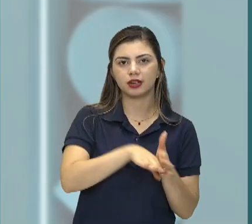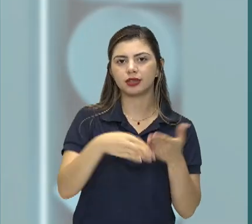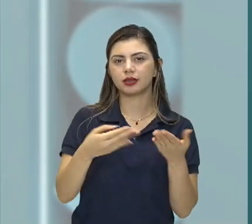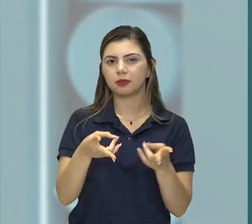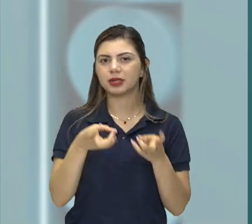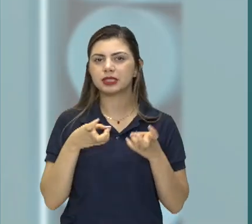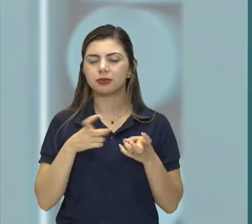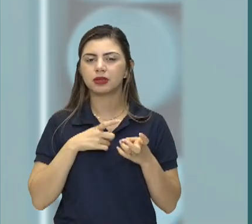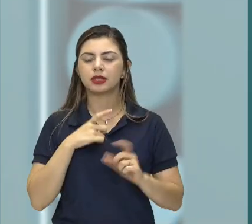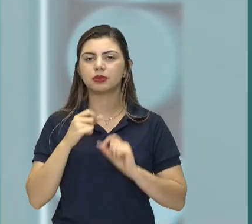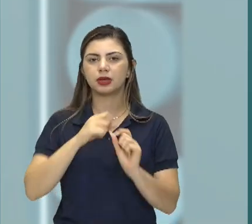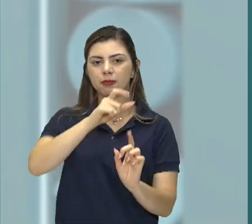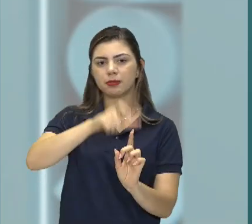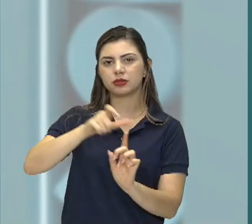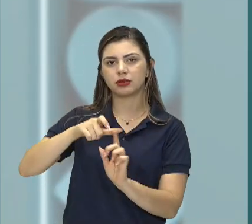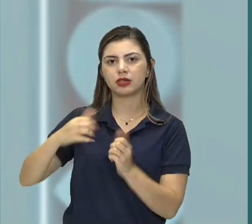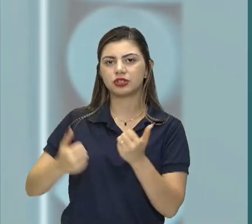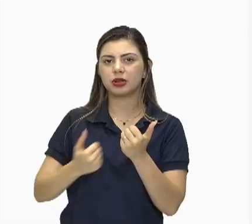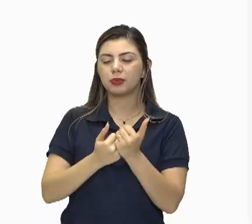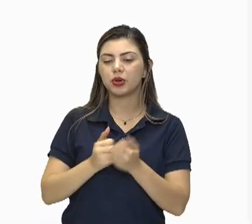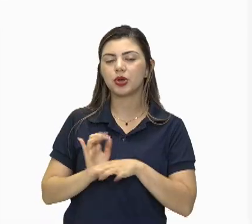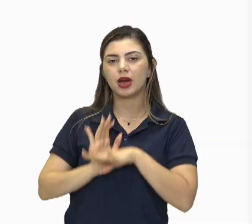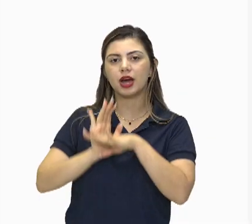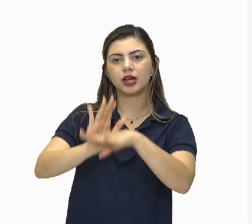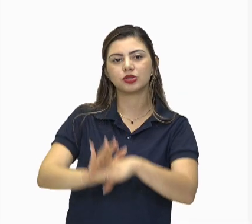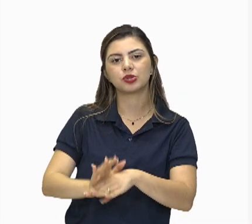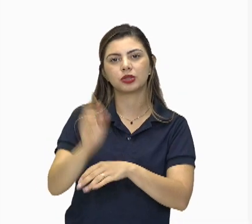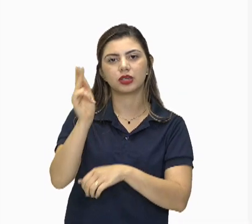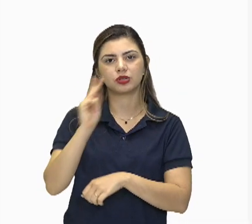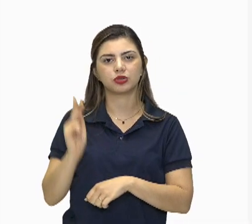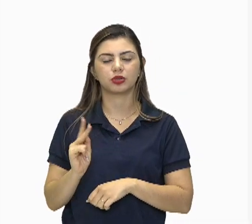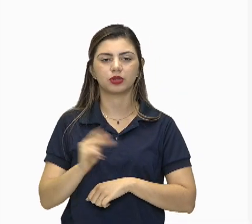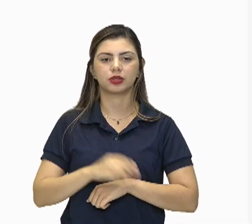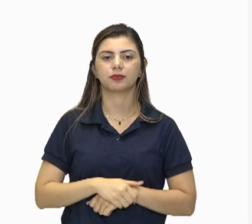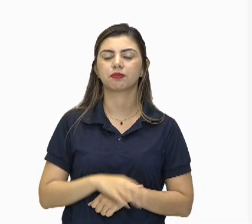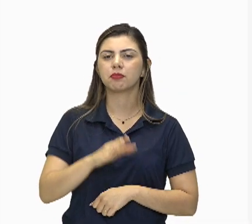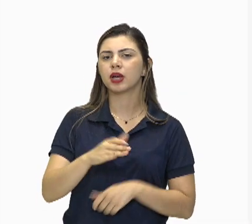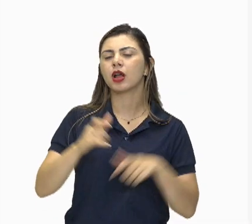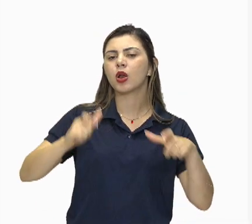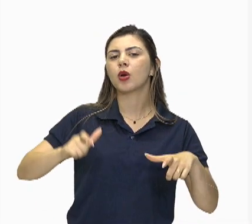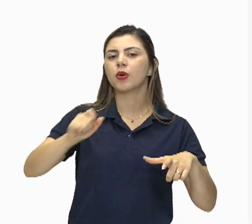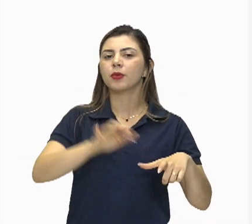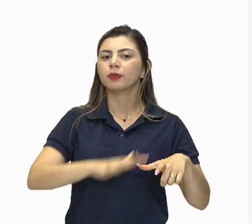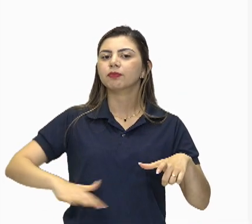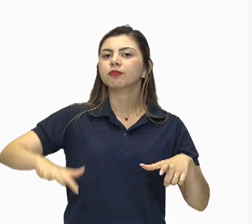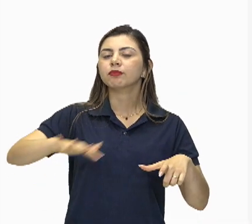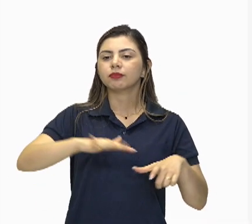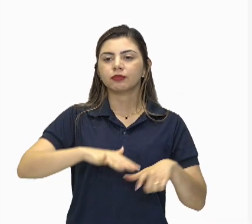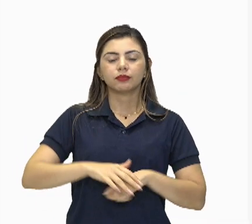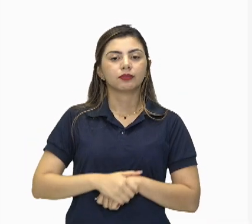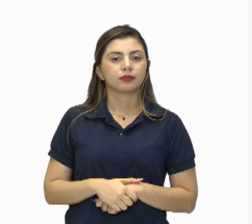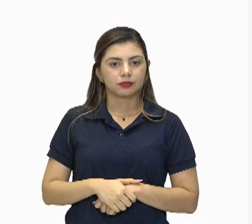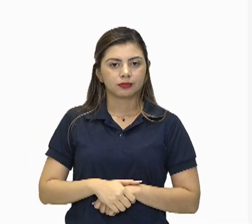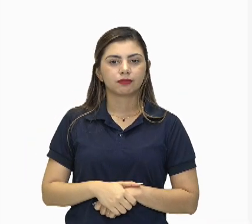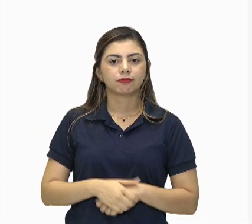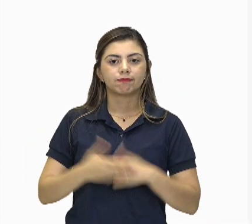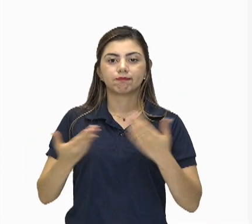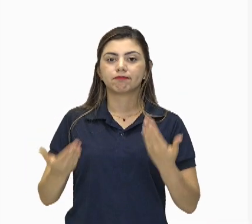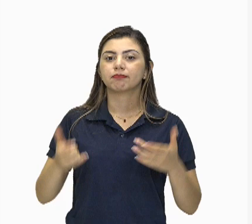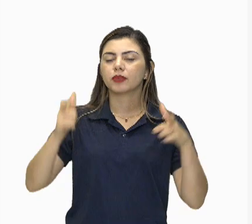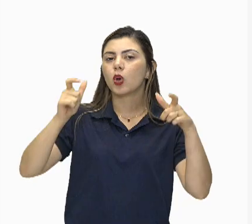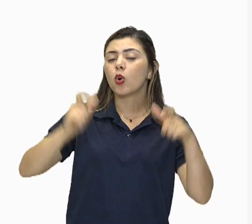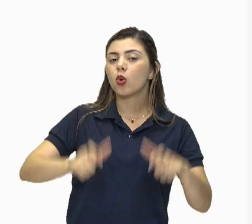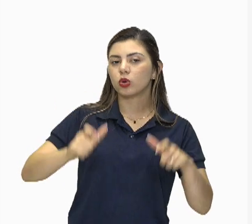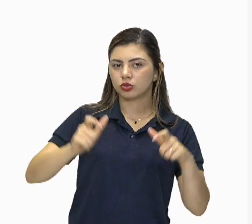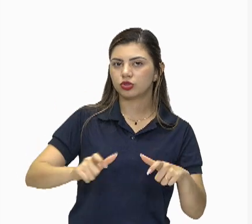a conduzir a história. Vamos ver o espaço em que acontece a história. O espaço corresponde ao